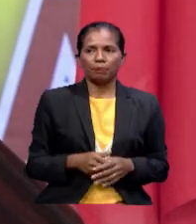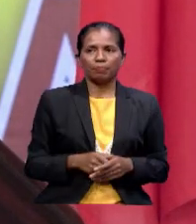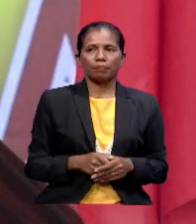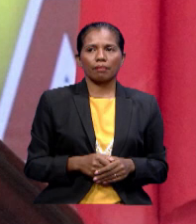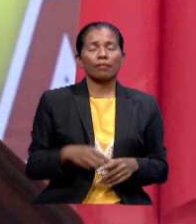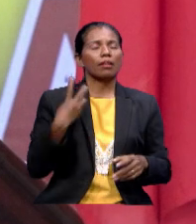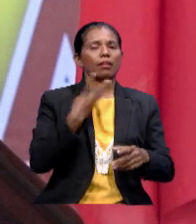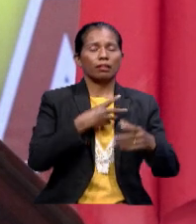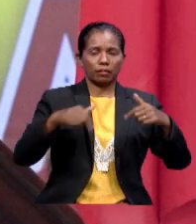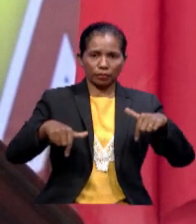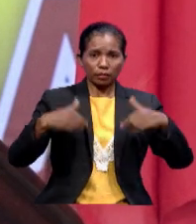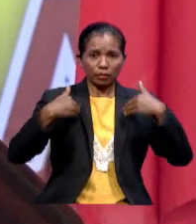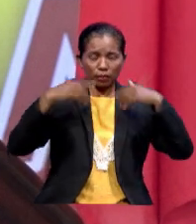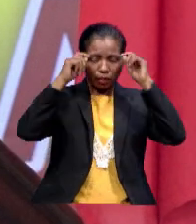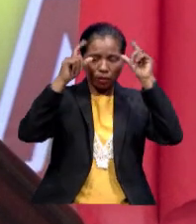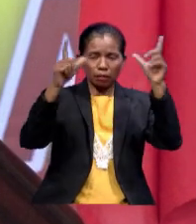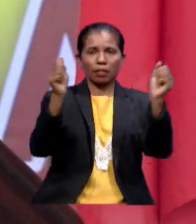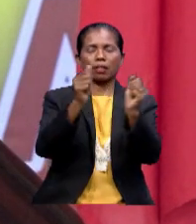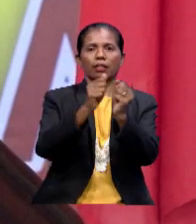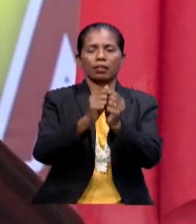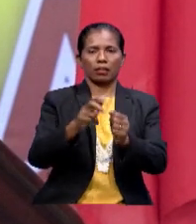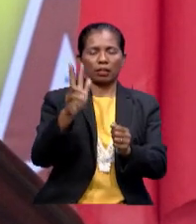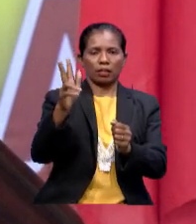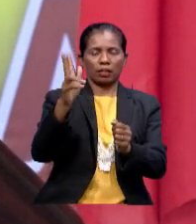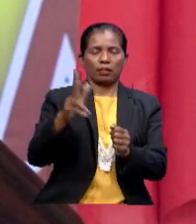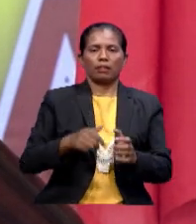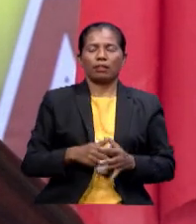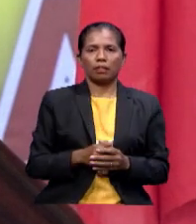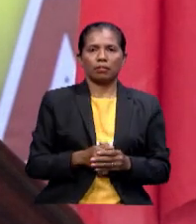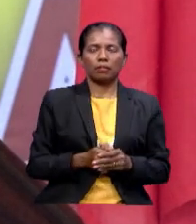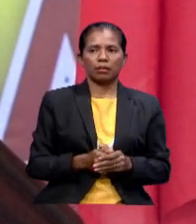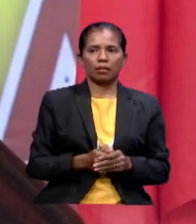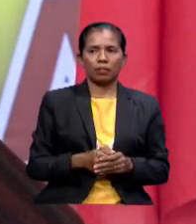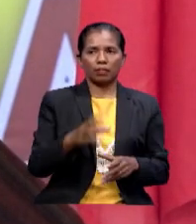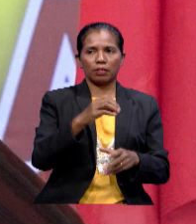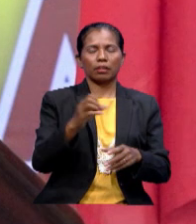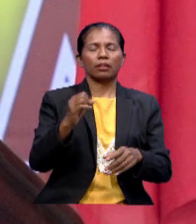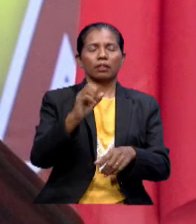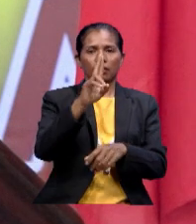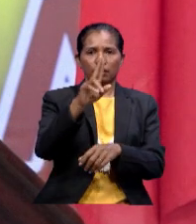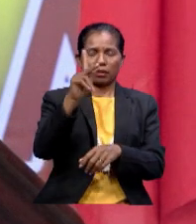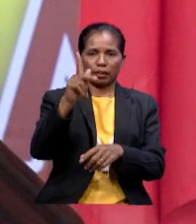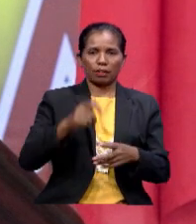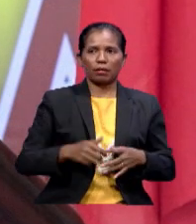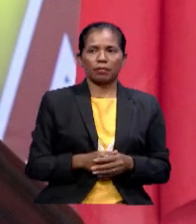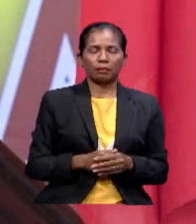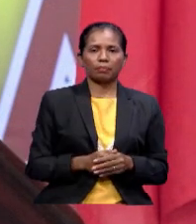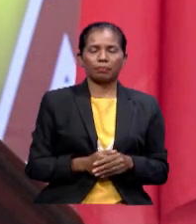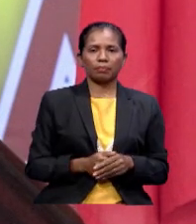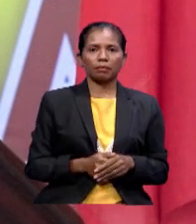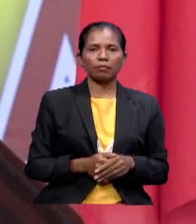técnicas. E tem morou lá em 30 e tal mil pessoas. Viviu em Inglaterra e Irlanda.